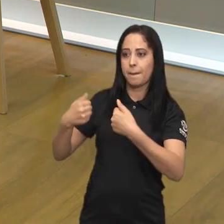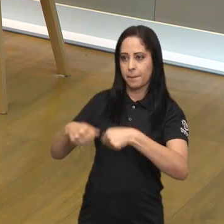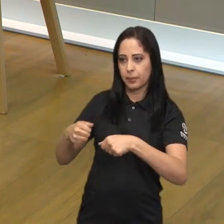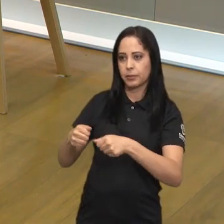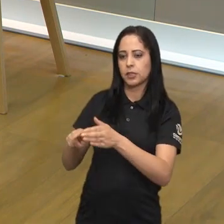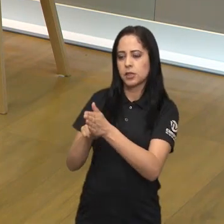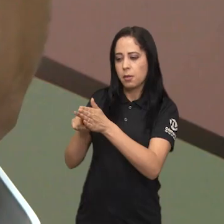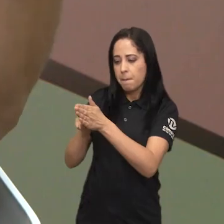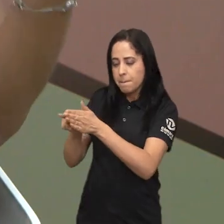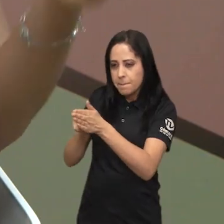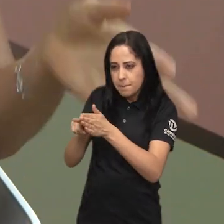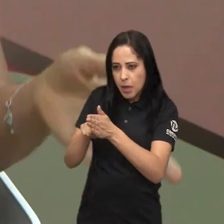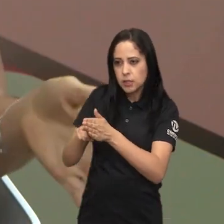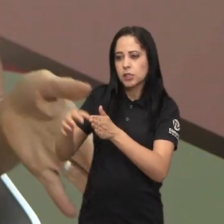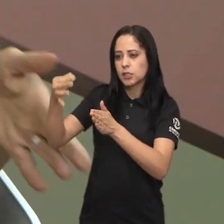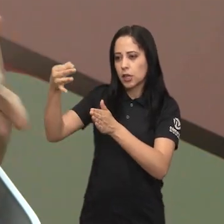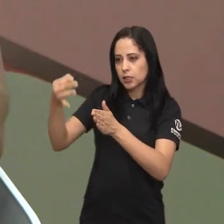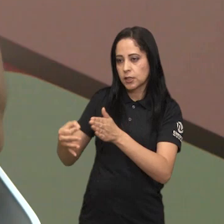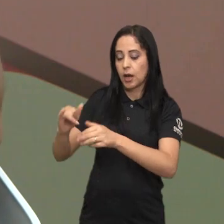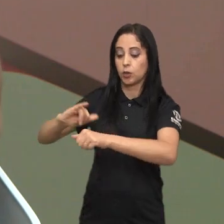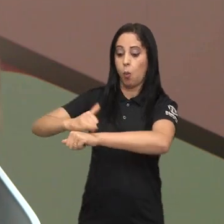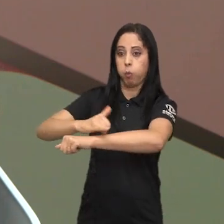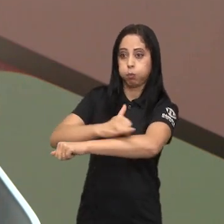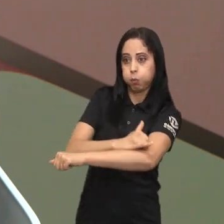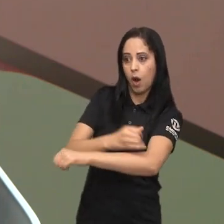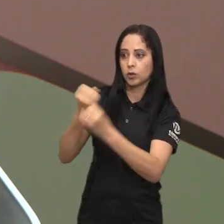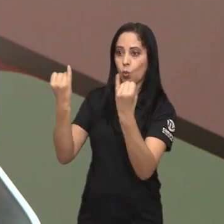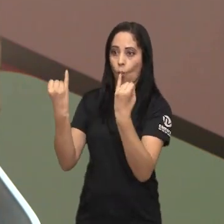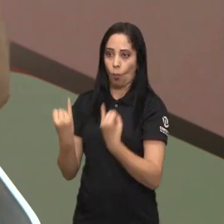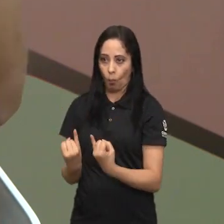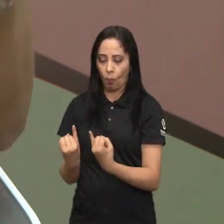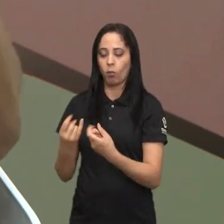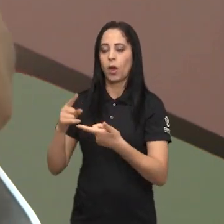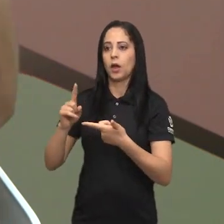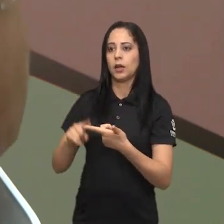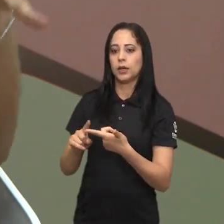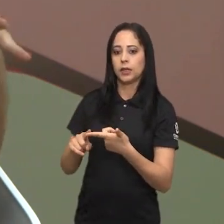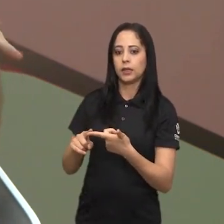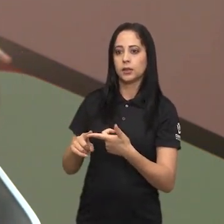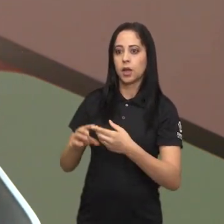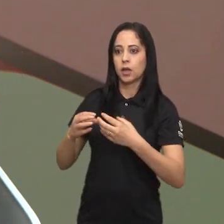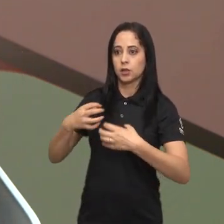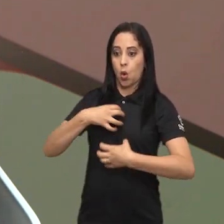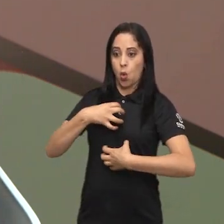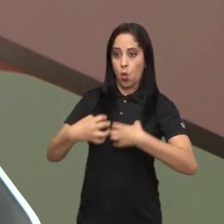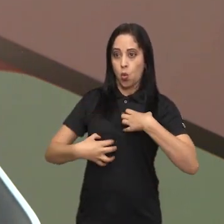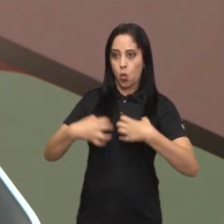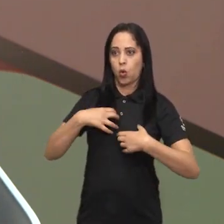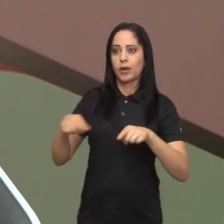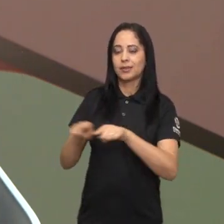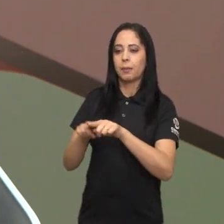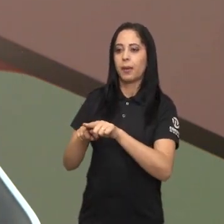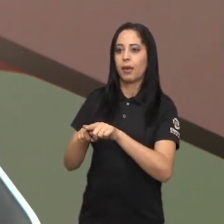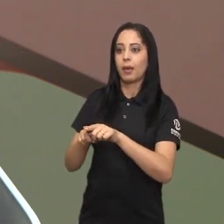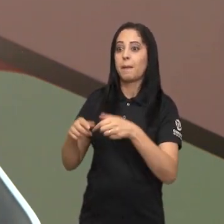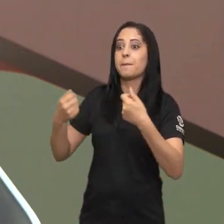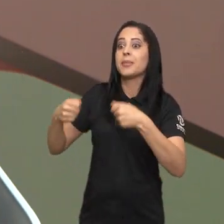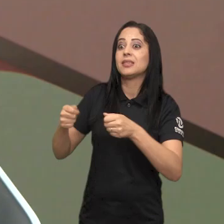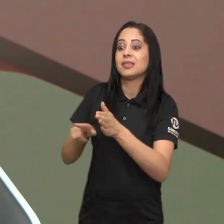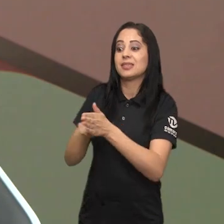né? Então a gente, em termos de peso, tudo no organismo, mas exames